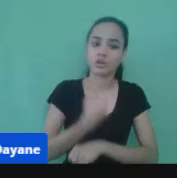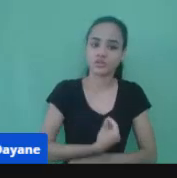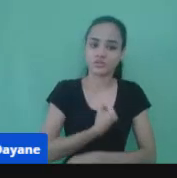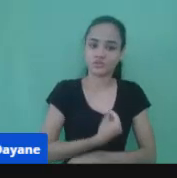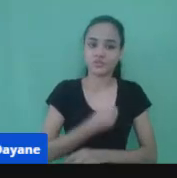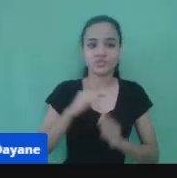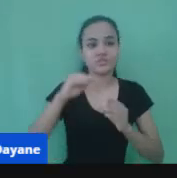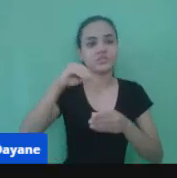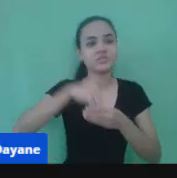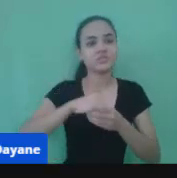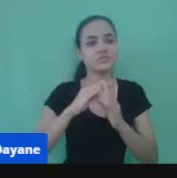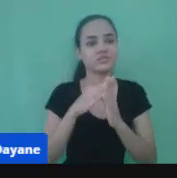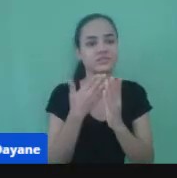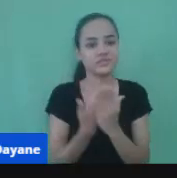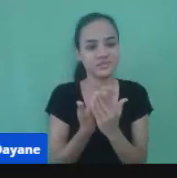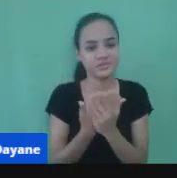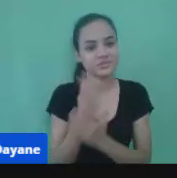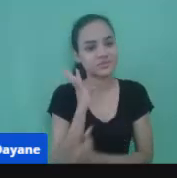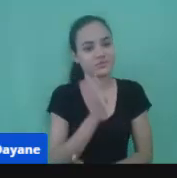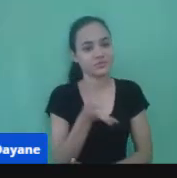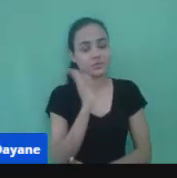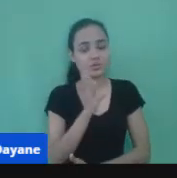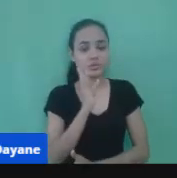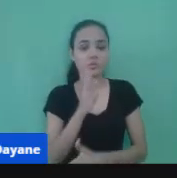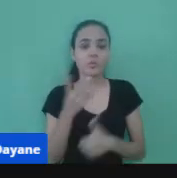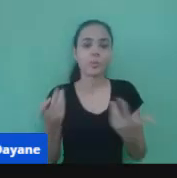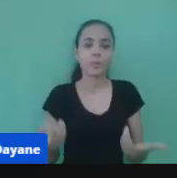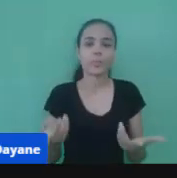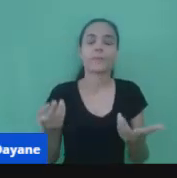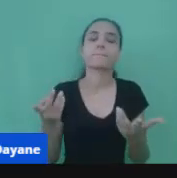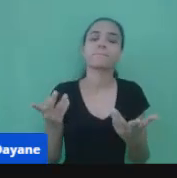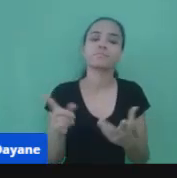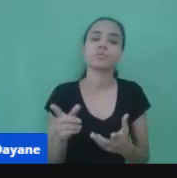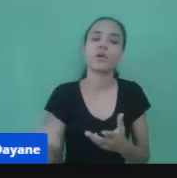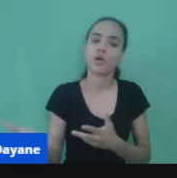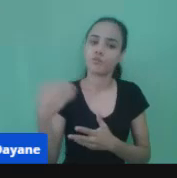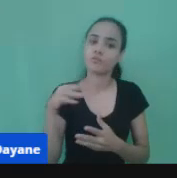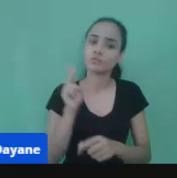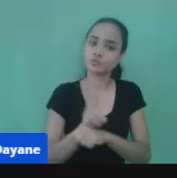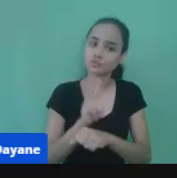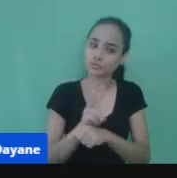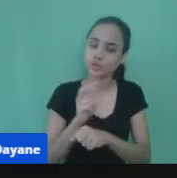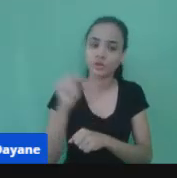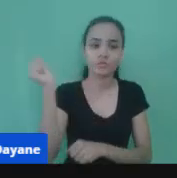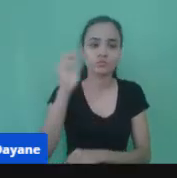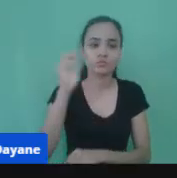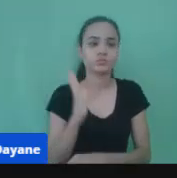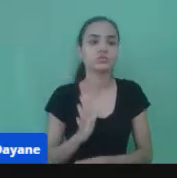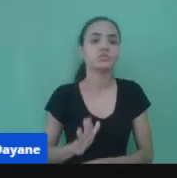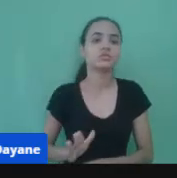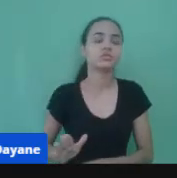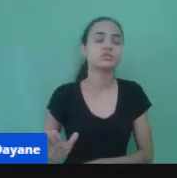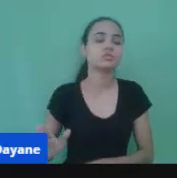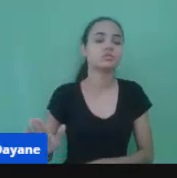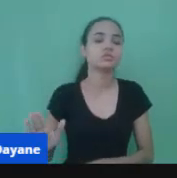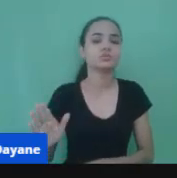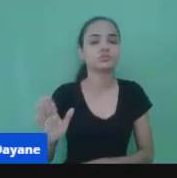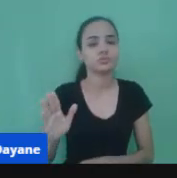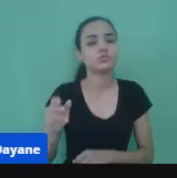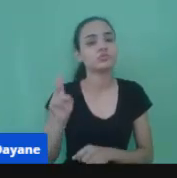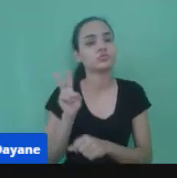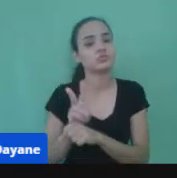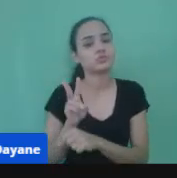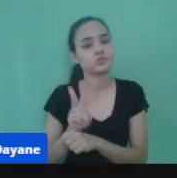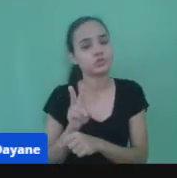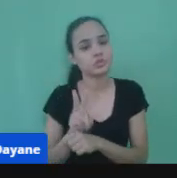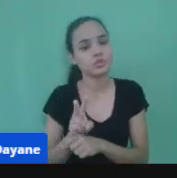várias conferências, como Vamos Cuidar do Brasil com as escolas, tivemos na última, Vamos Cuidar do Brasil cuidando das águas. Então,